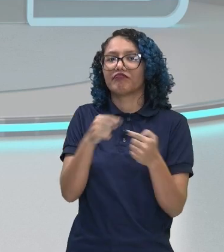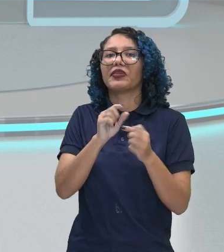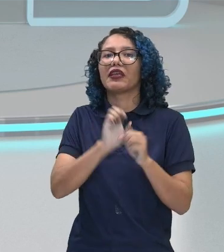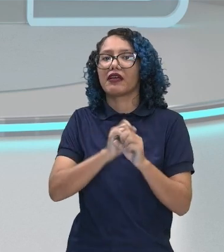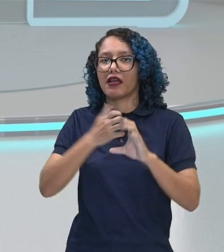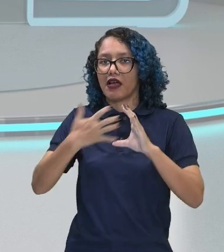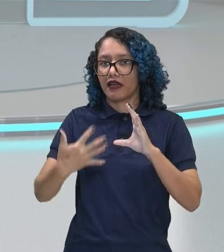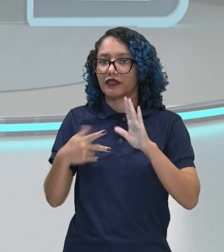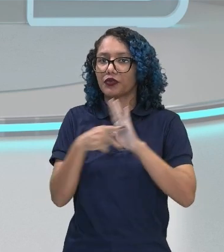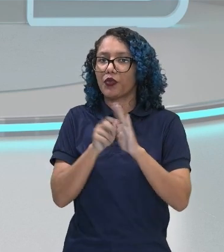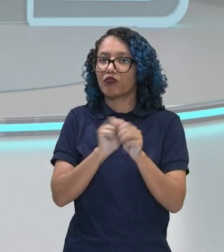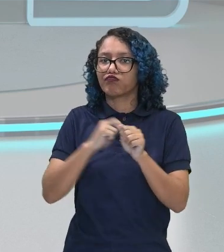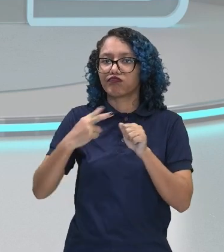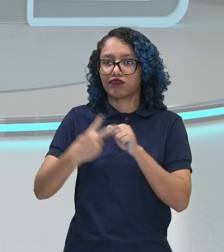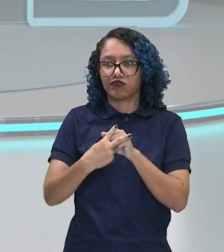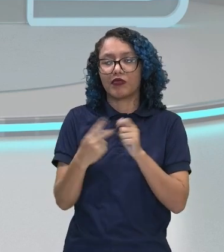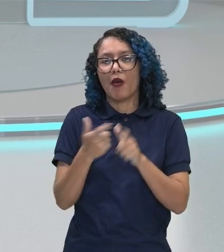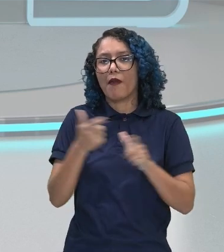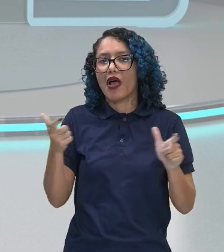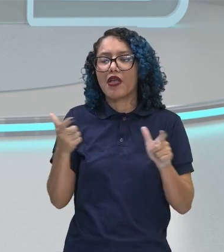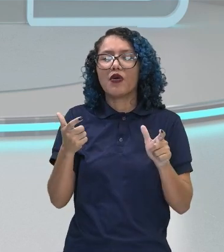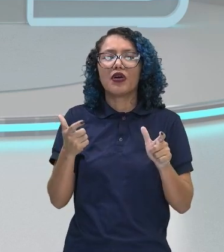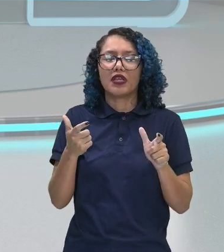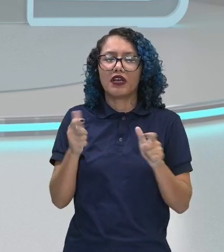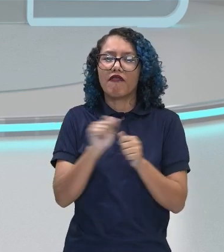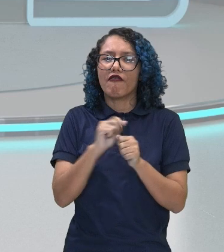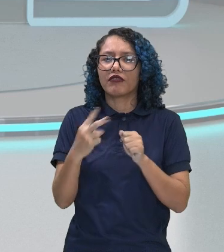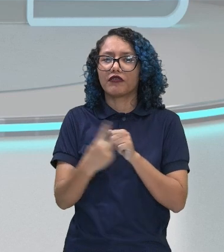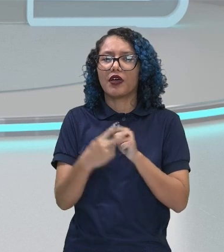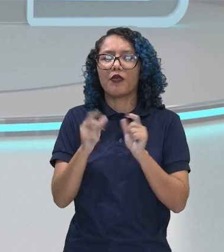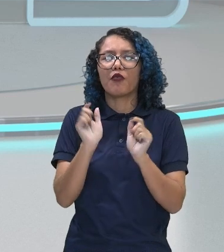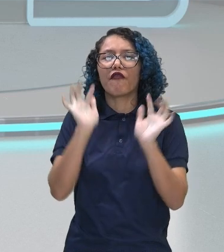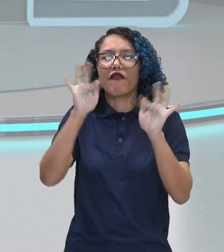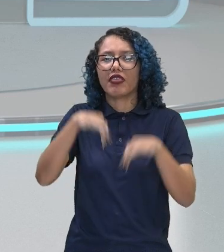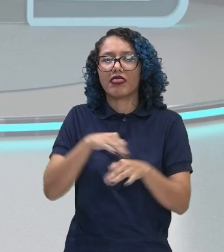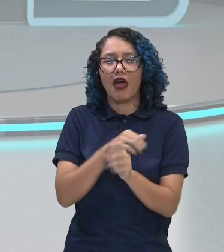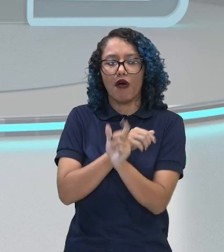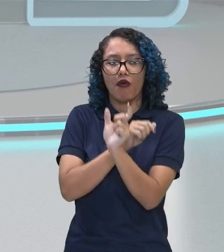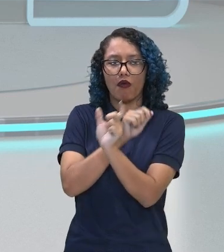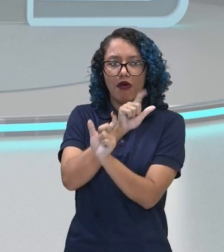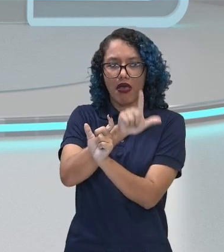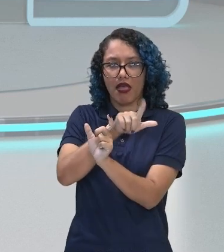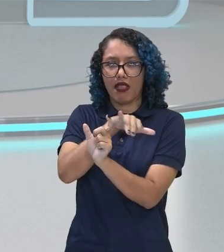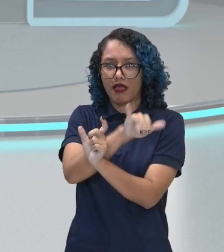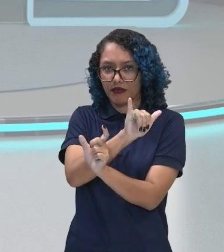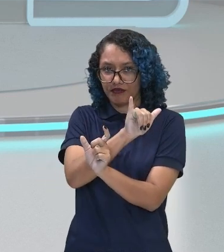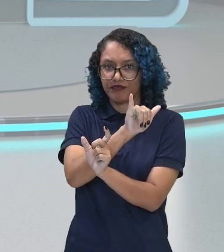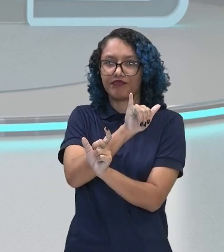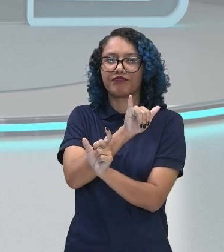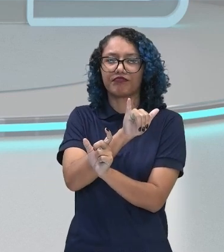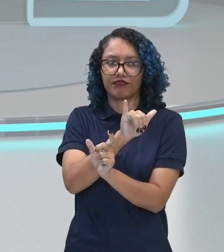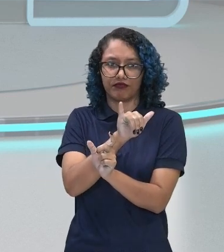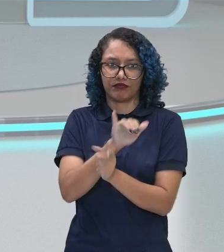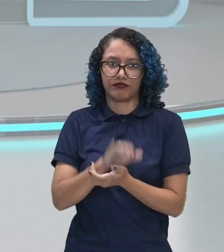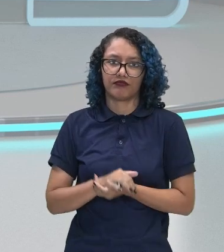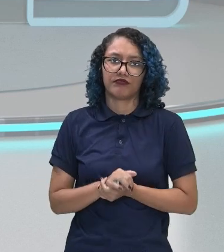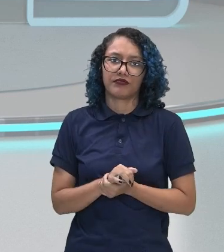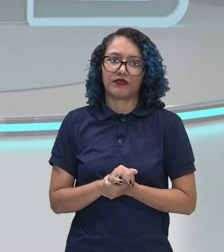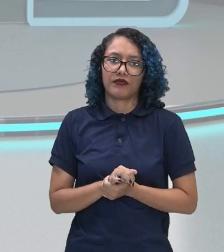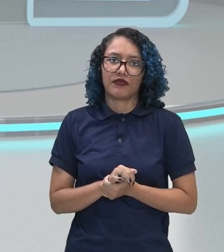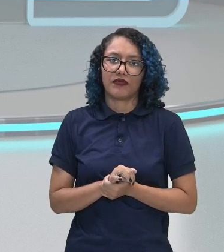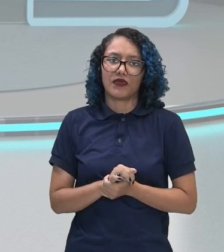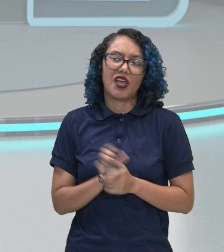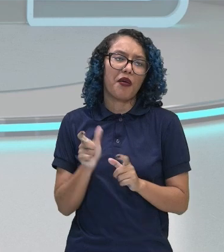Na maioria dos casos, tá, os advérbios têm a sua terminação em LY, tá? A gente fala sempre nessa ideia de, na maioria